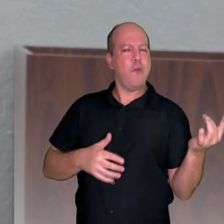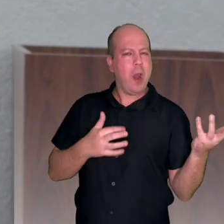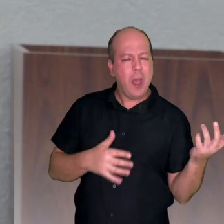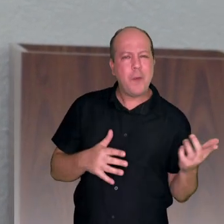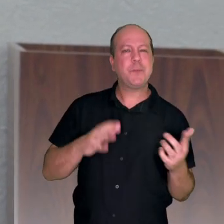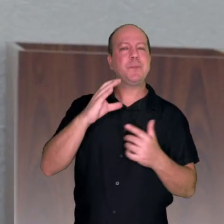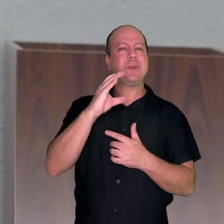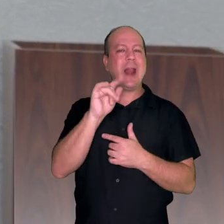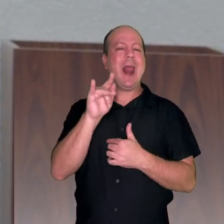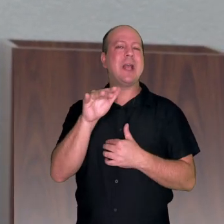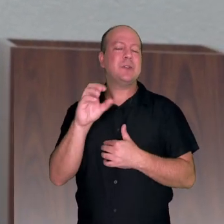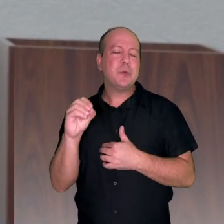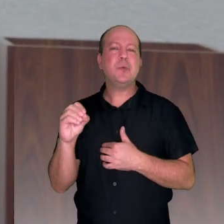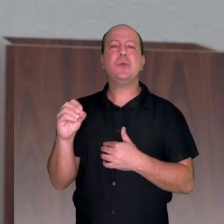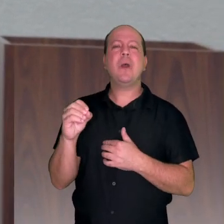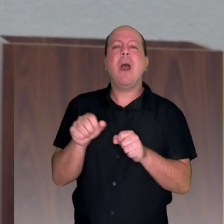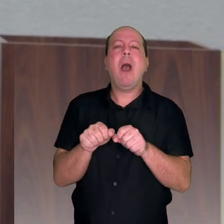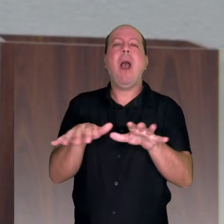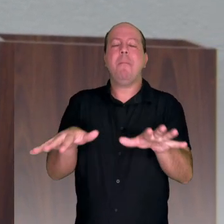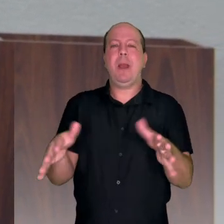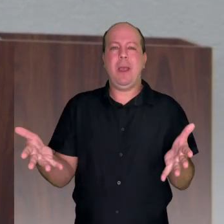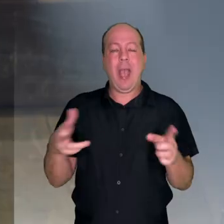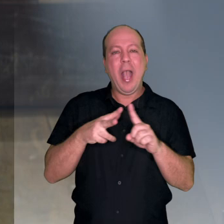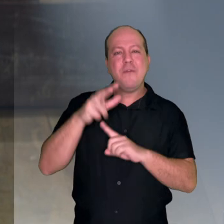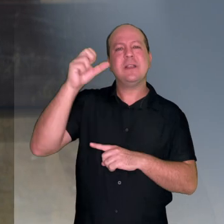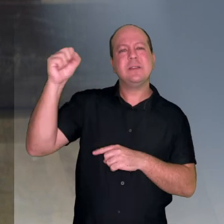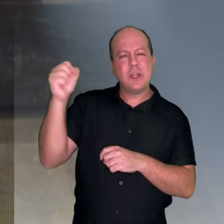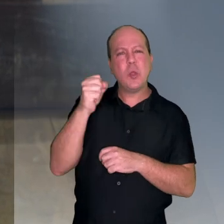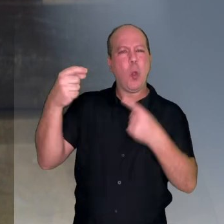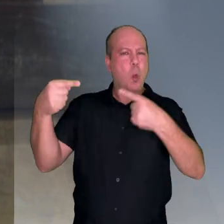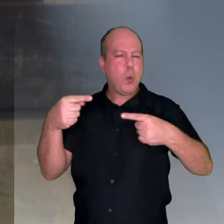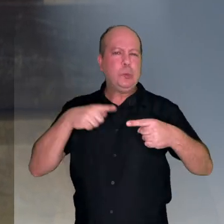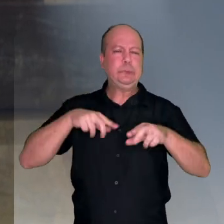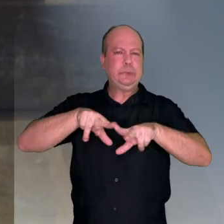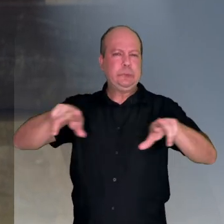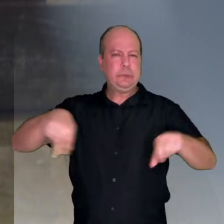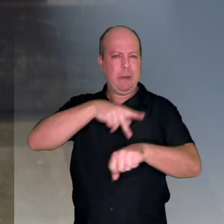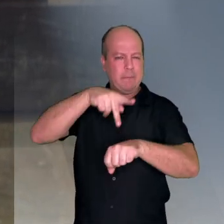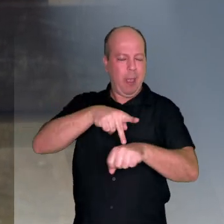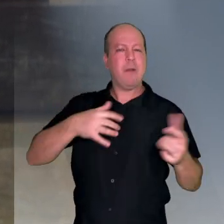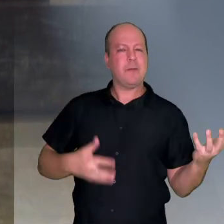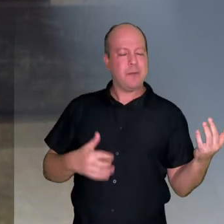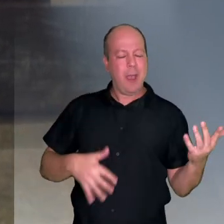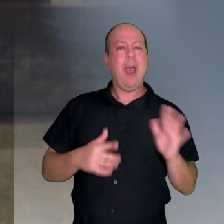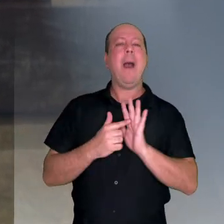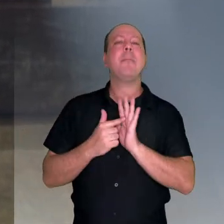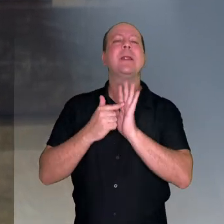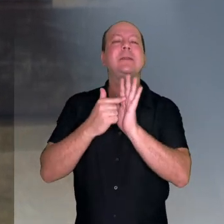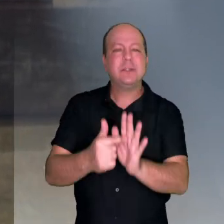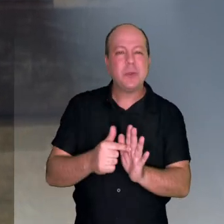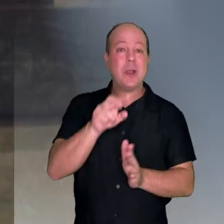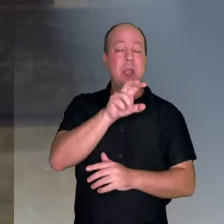colocar o violão clássico numa perspectiva cultural mais ampla. É vencedor dos maiores concursos internacionais de violão e já